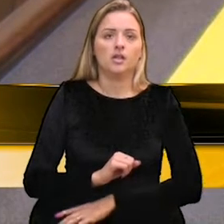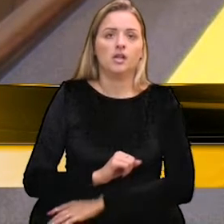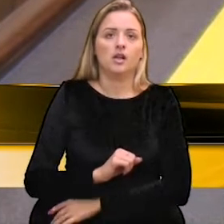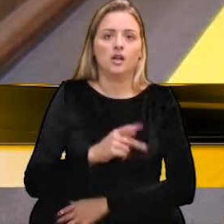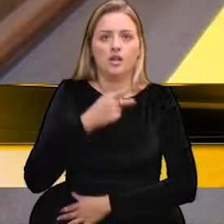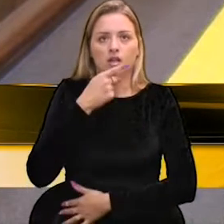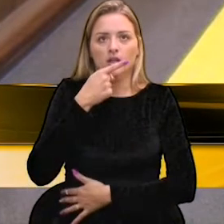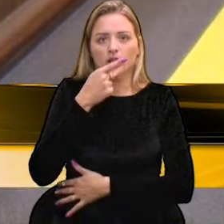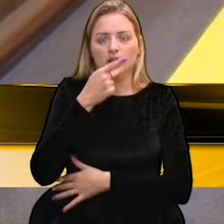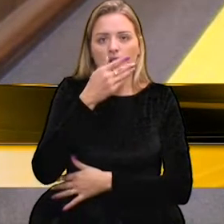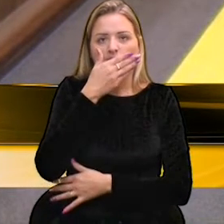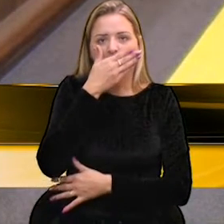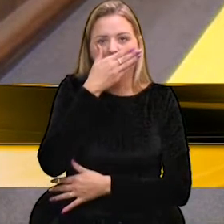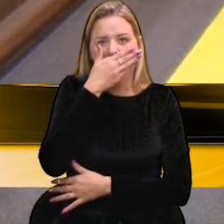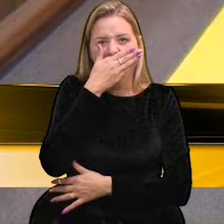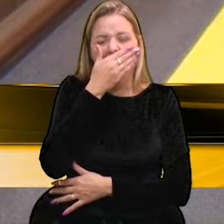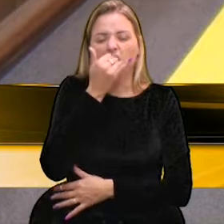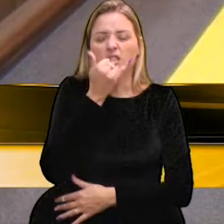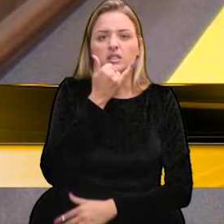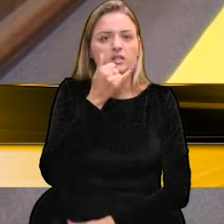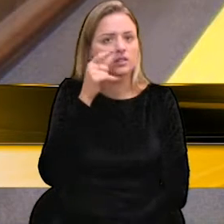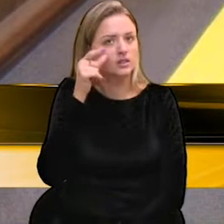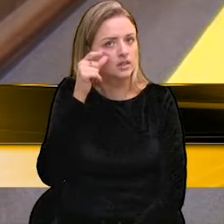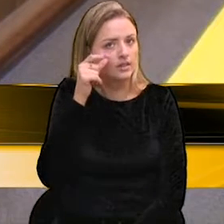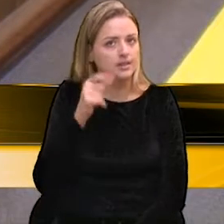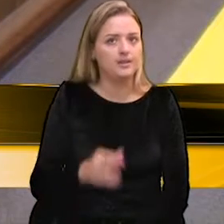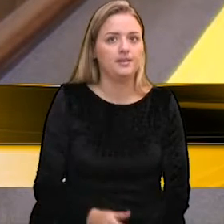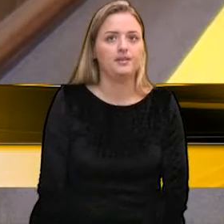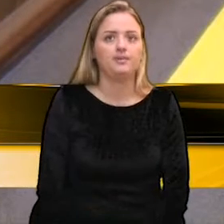Com a palavra, vereador Paulo Périco.